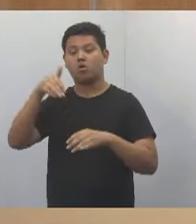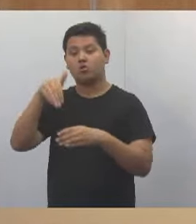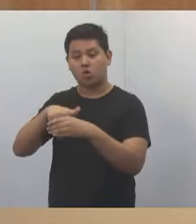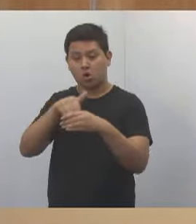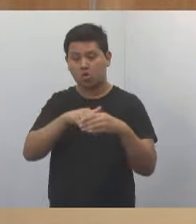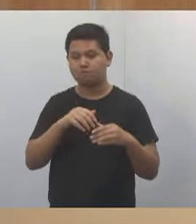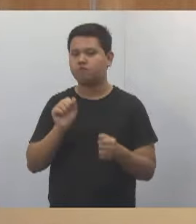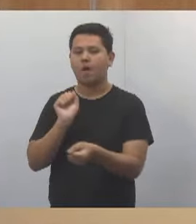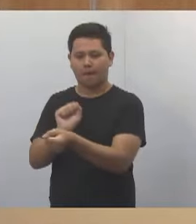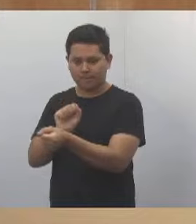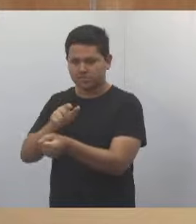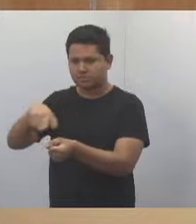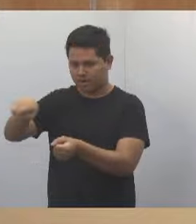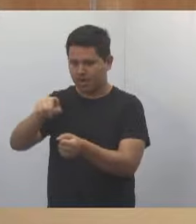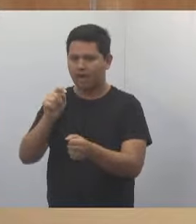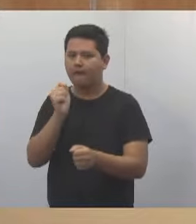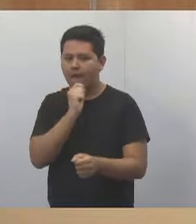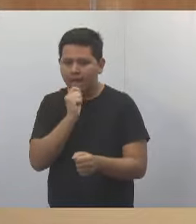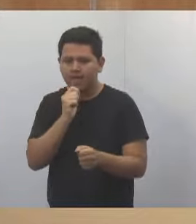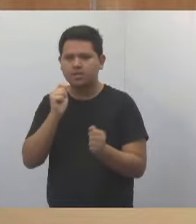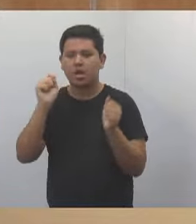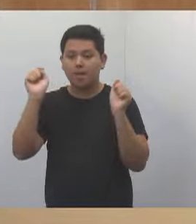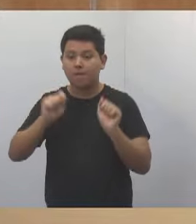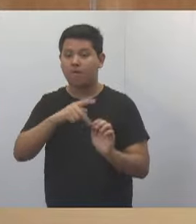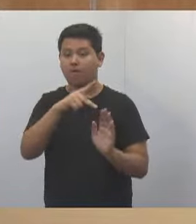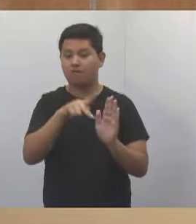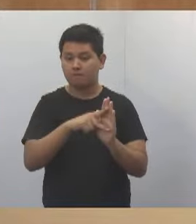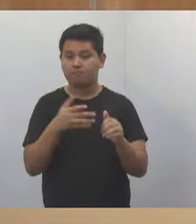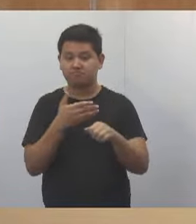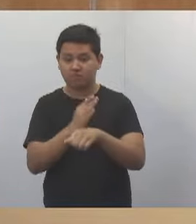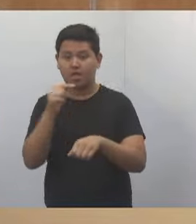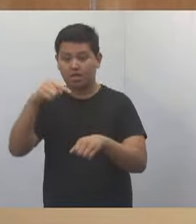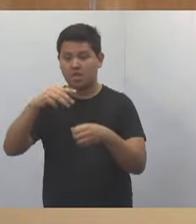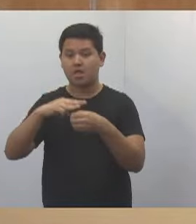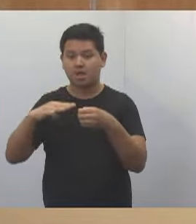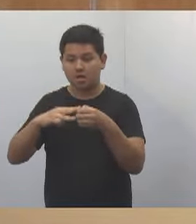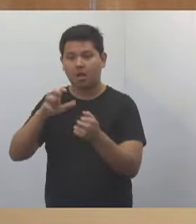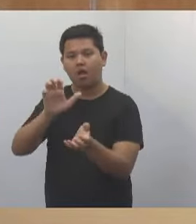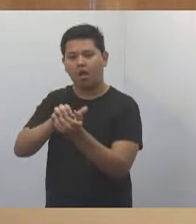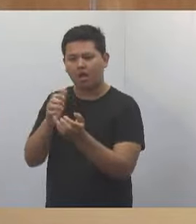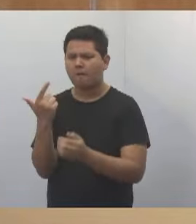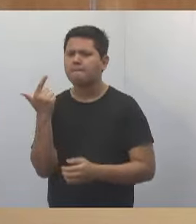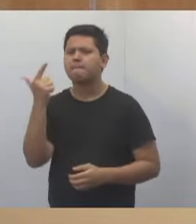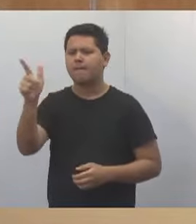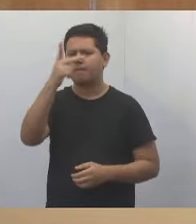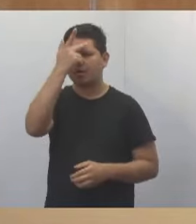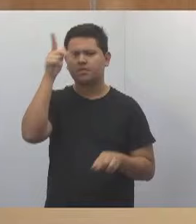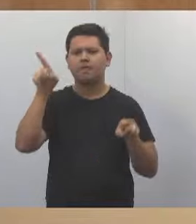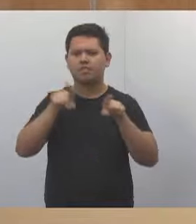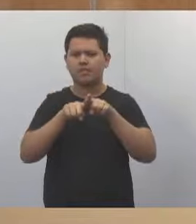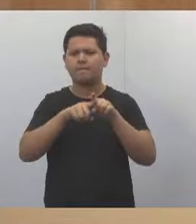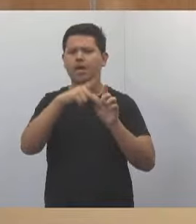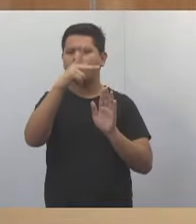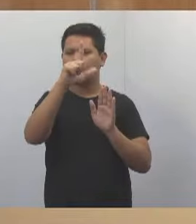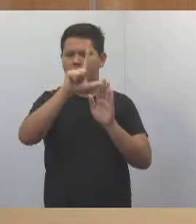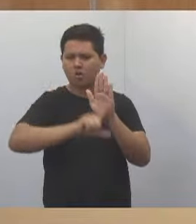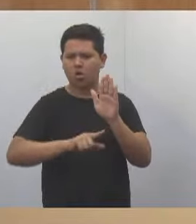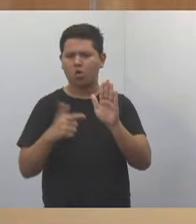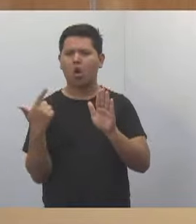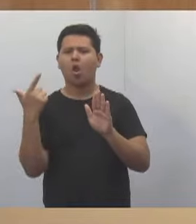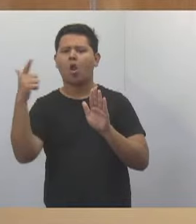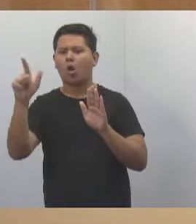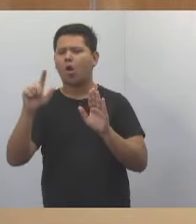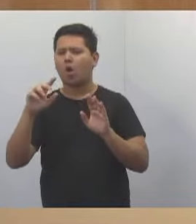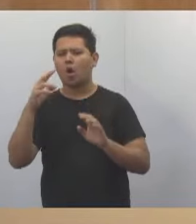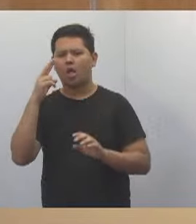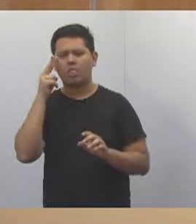esperar aí na hora da votação, para que possa valer na cidade de Jacareí, para as próximas legislaturas, para as próximas gestões,